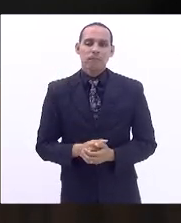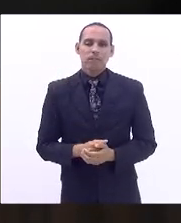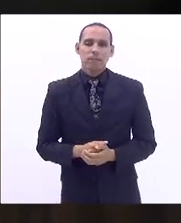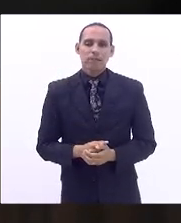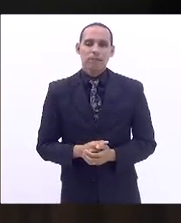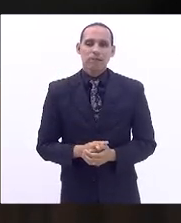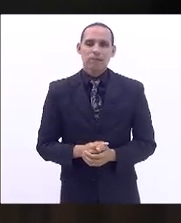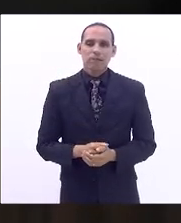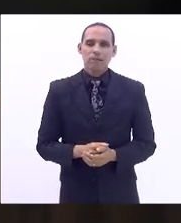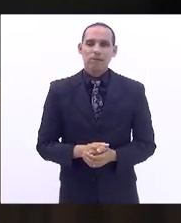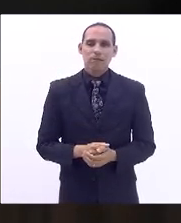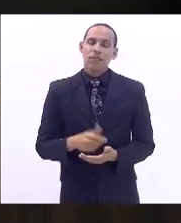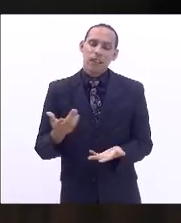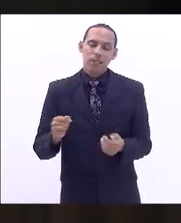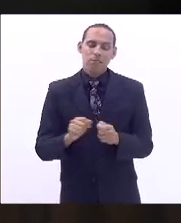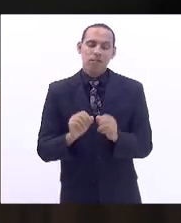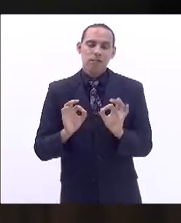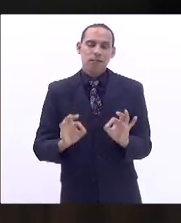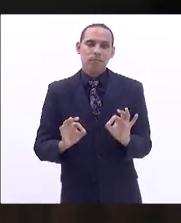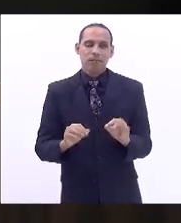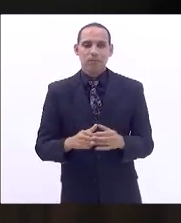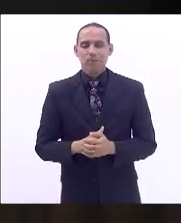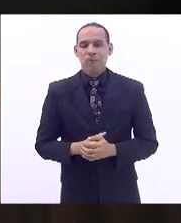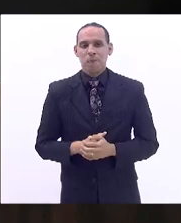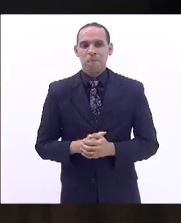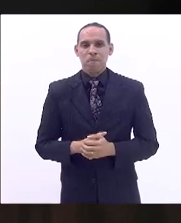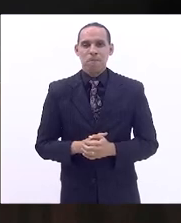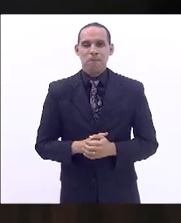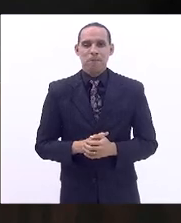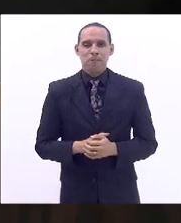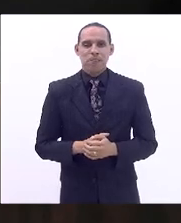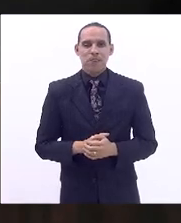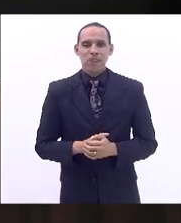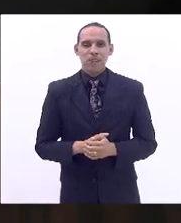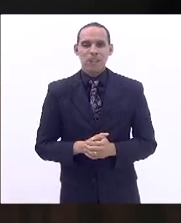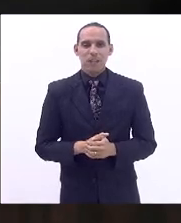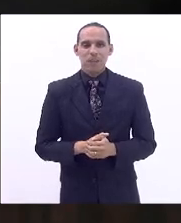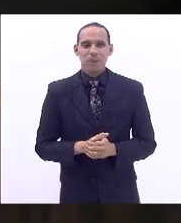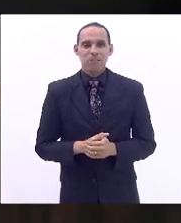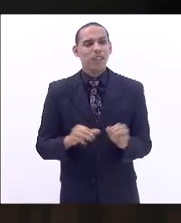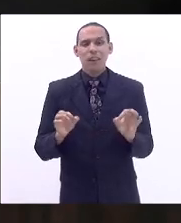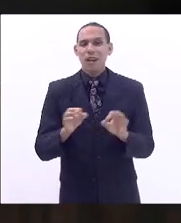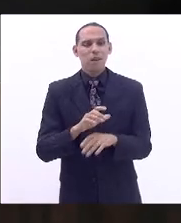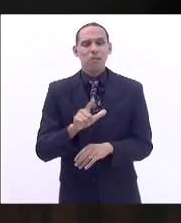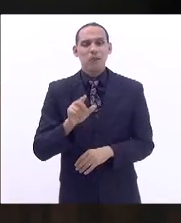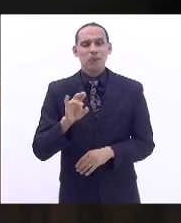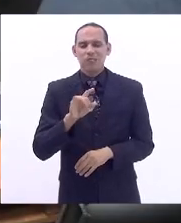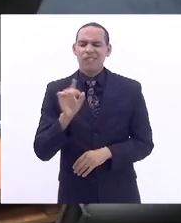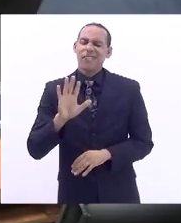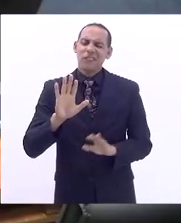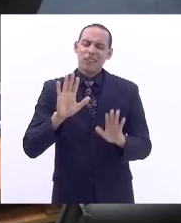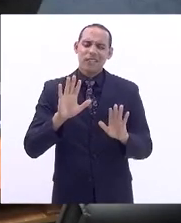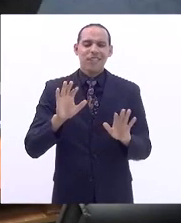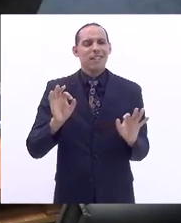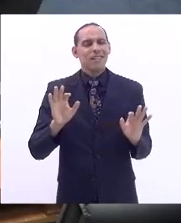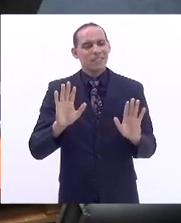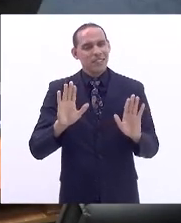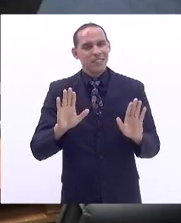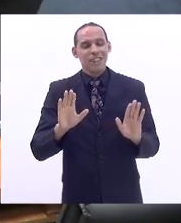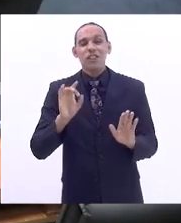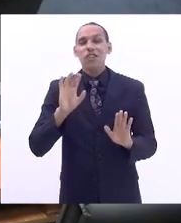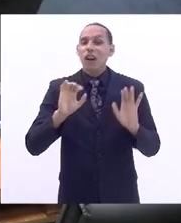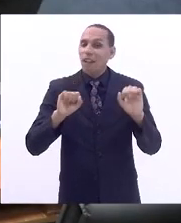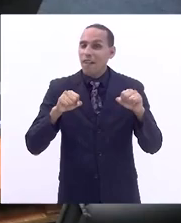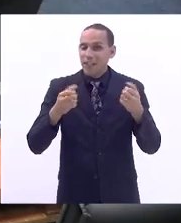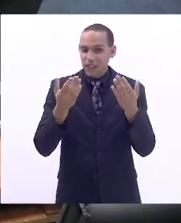isso foi assim foi feito Oi não acabou dois então espera aí a boa até para